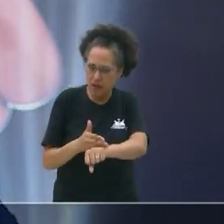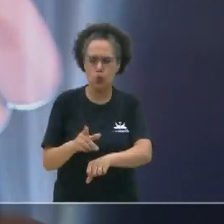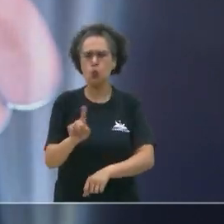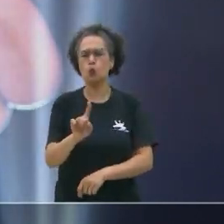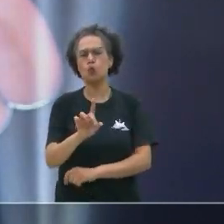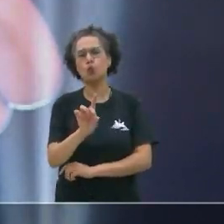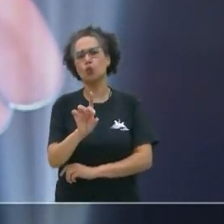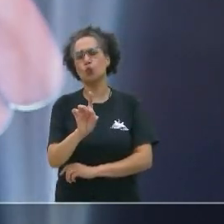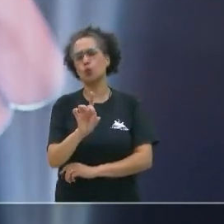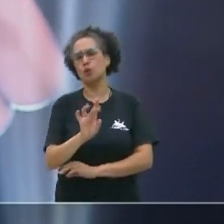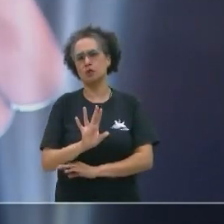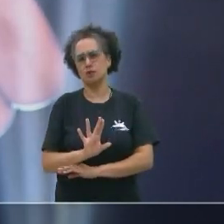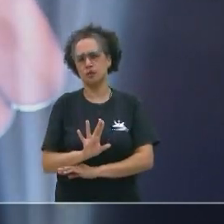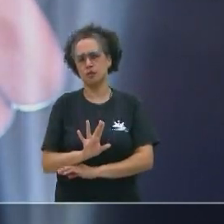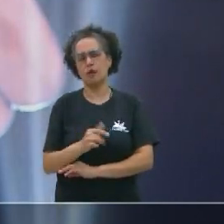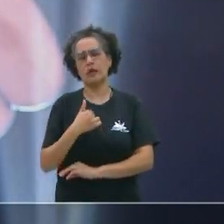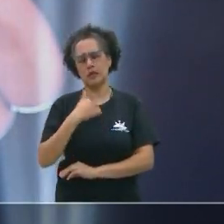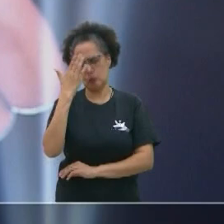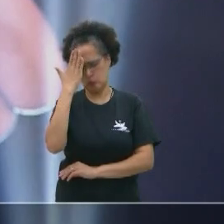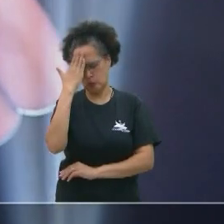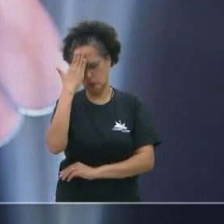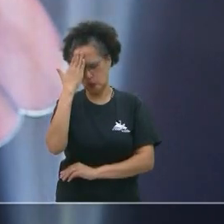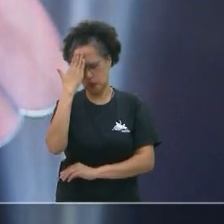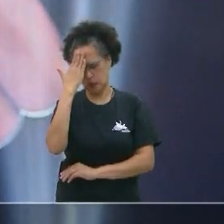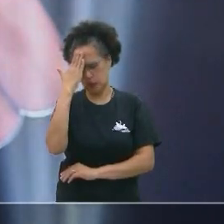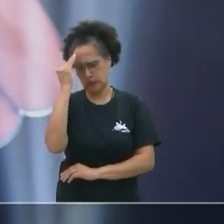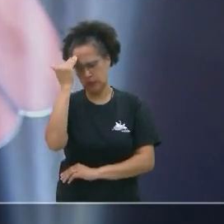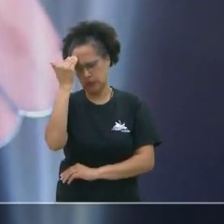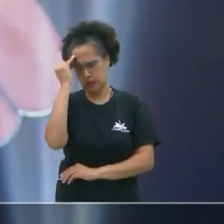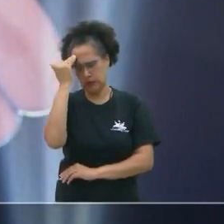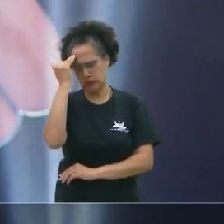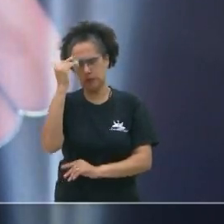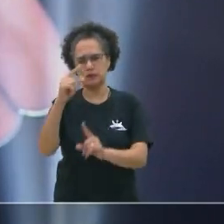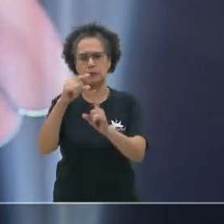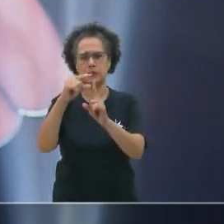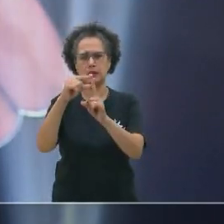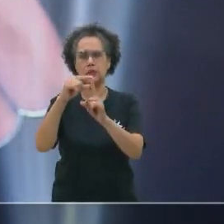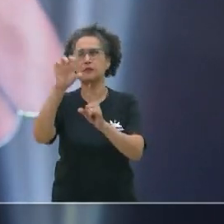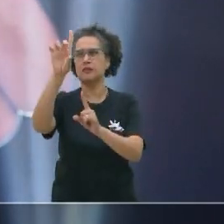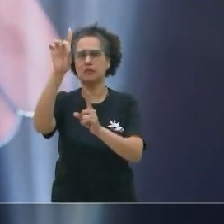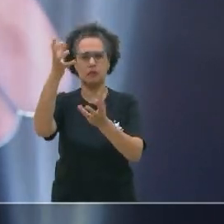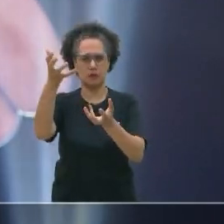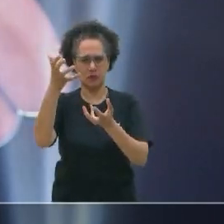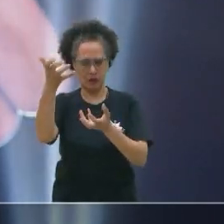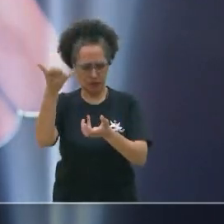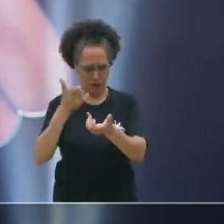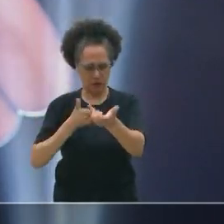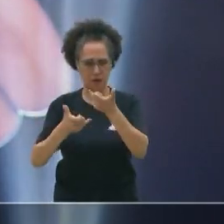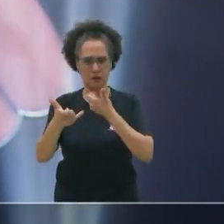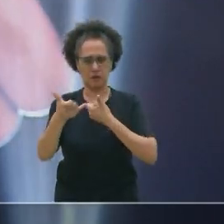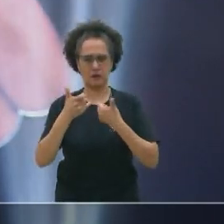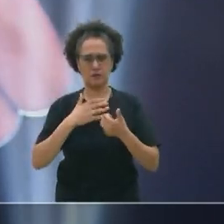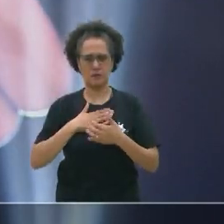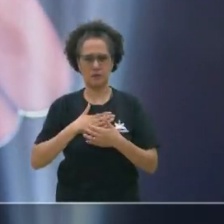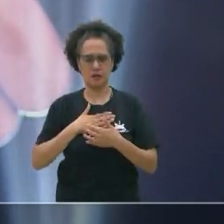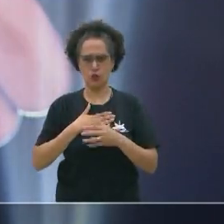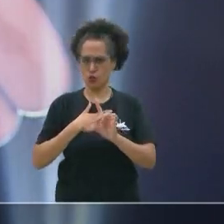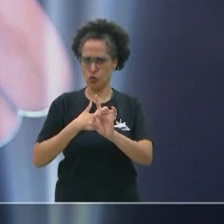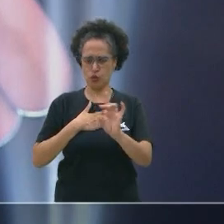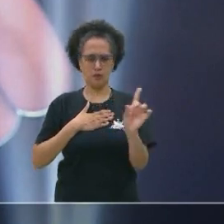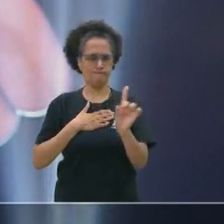basta simplesmente eu saber, entender aquilo que Deus quer falar para mim.